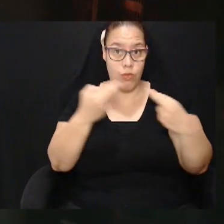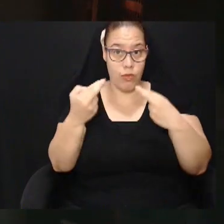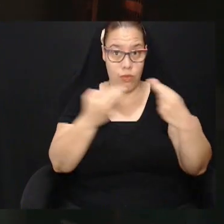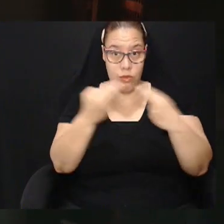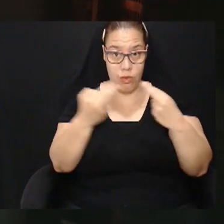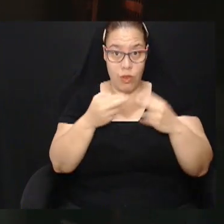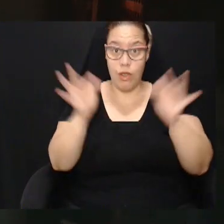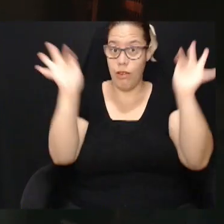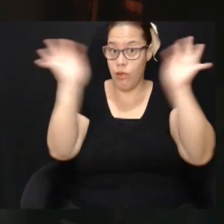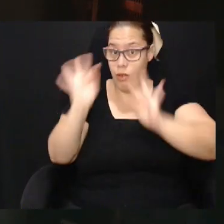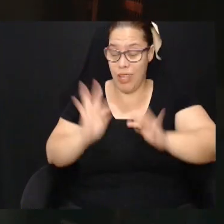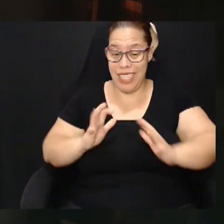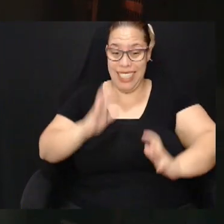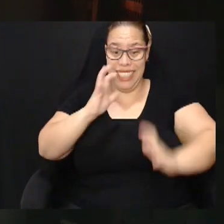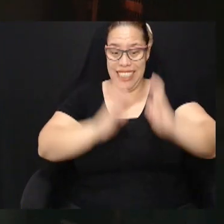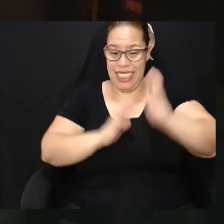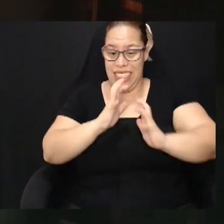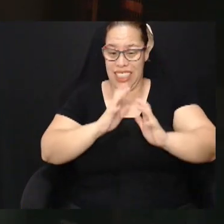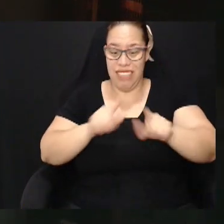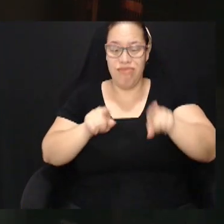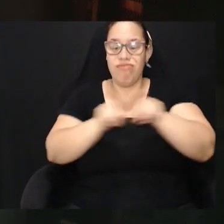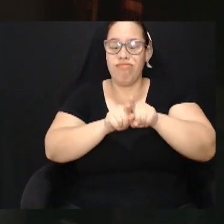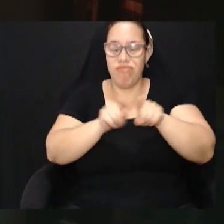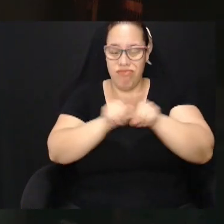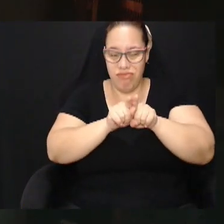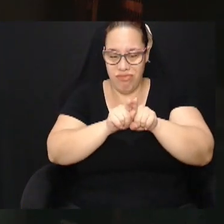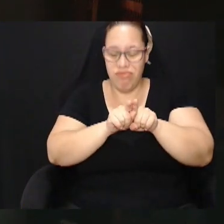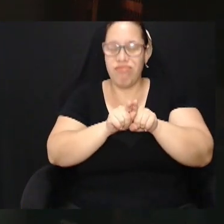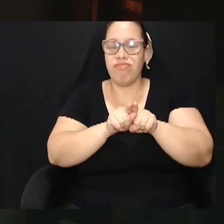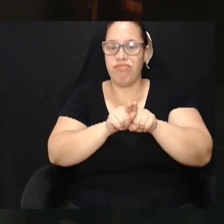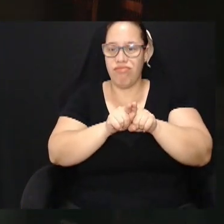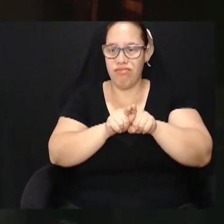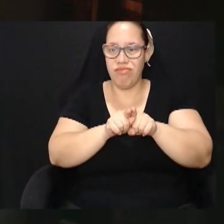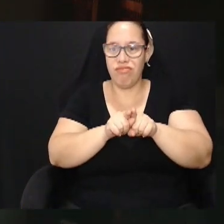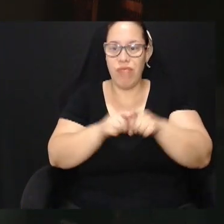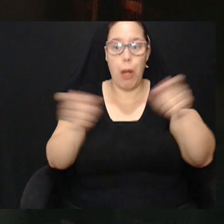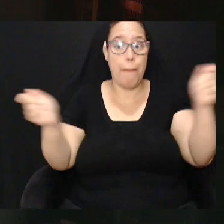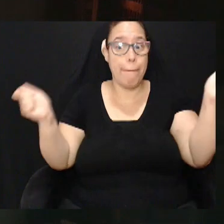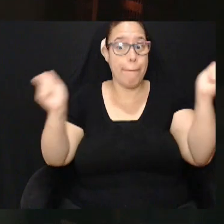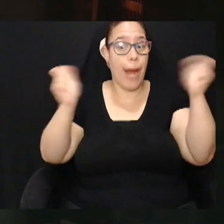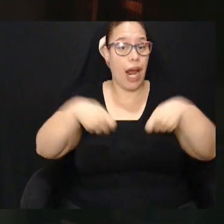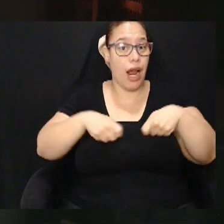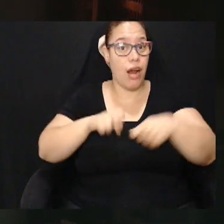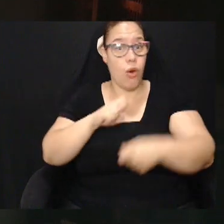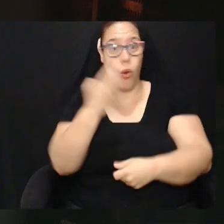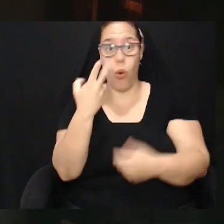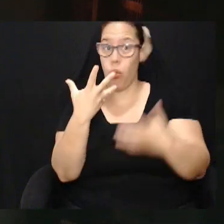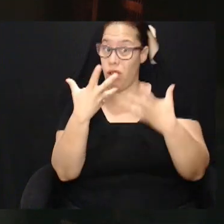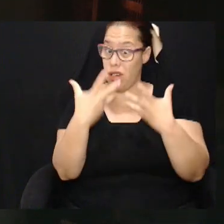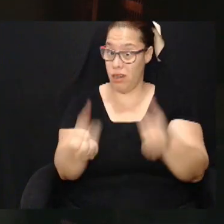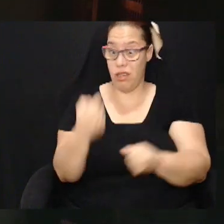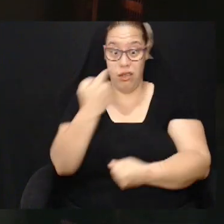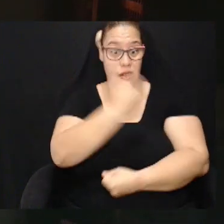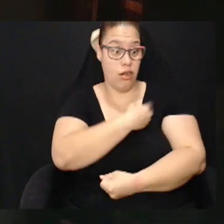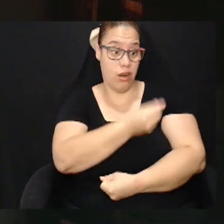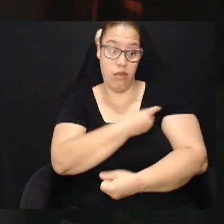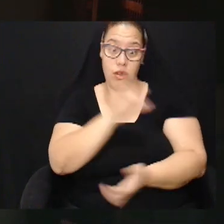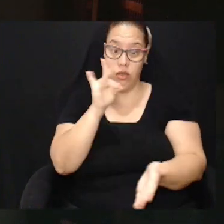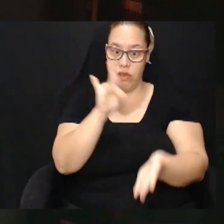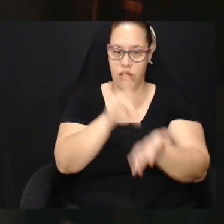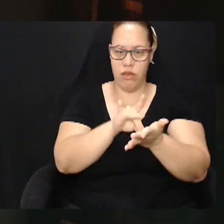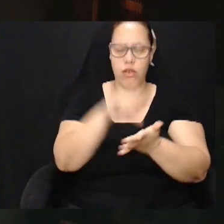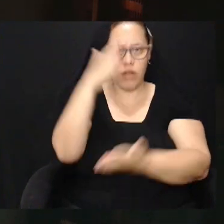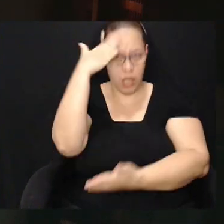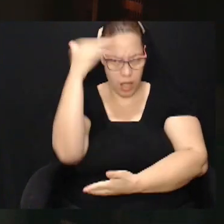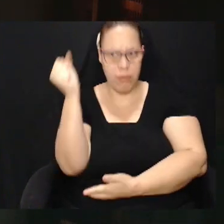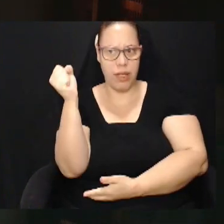conflitos e até mesmo, gente, sobre o que a gente considera possível ou aceitável na nossa vida real. Você sabia disso?